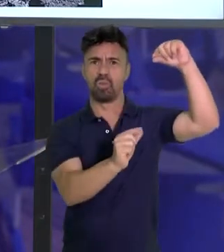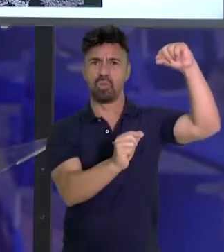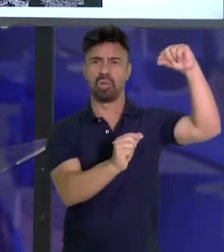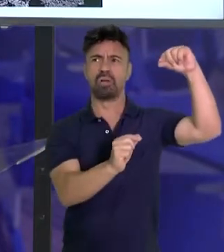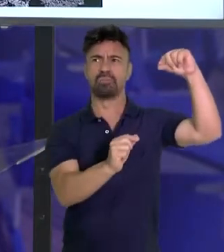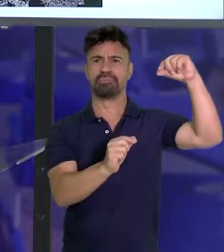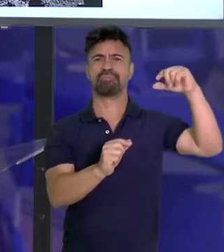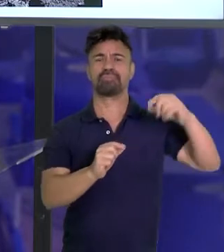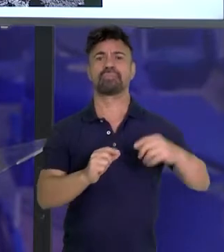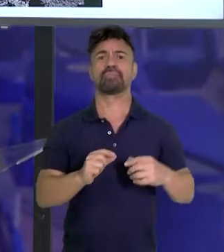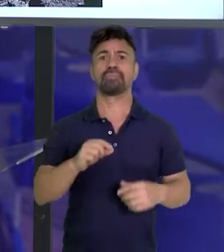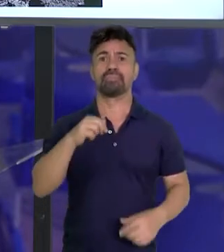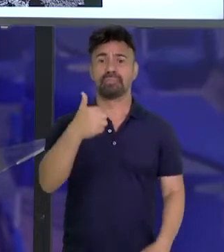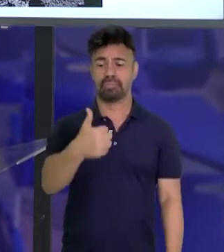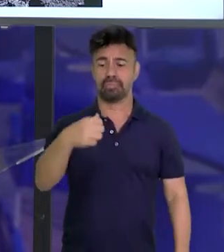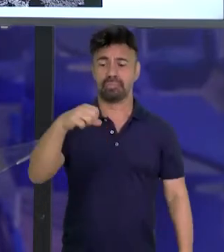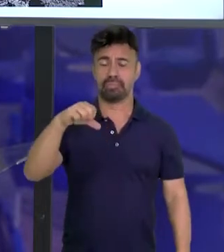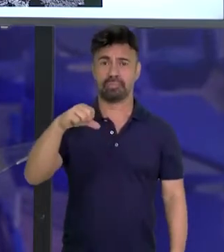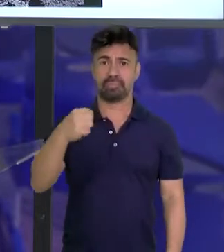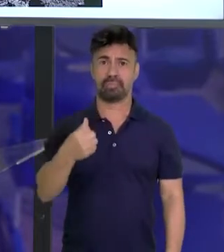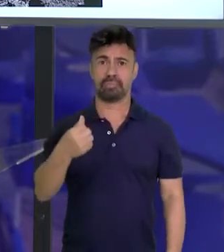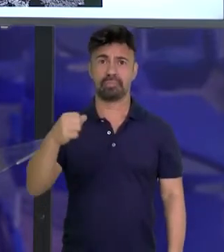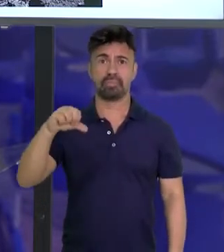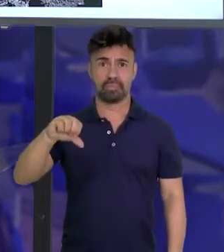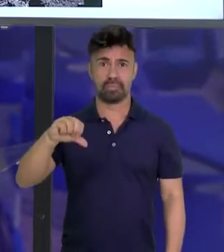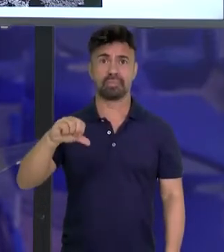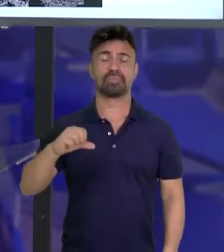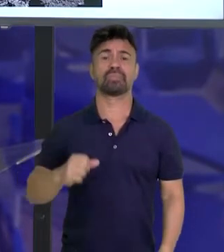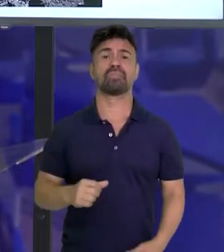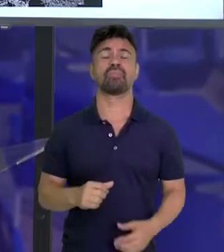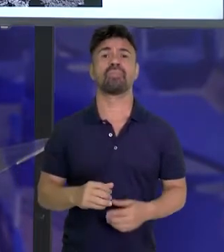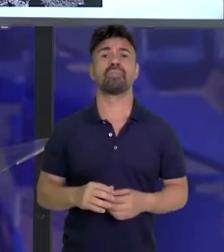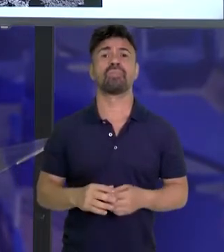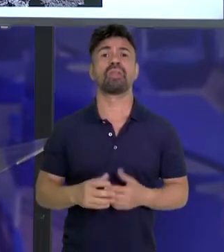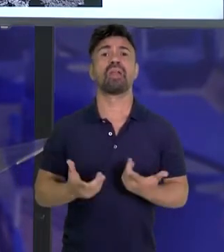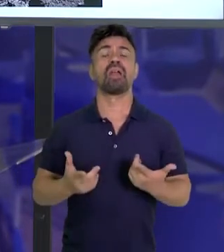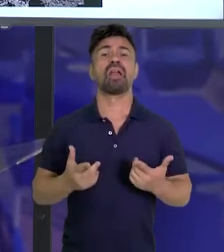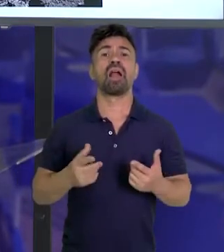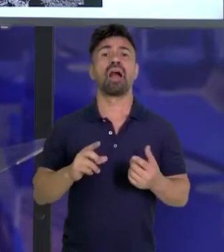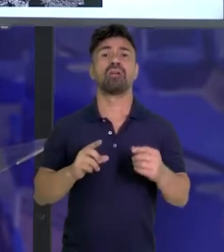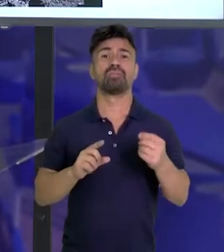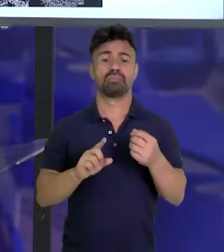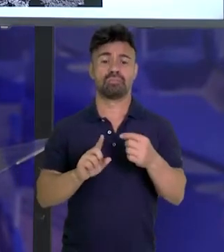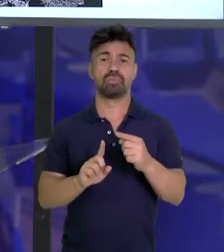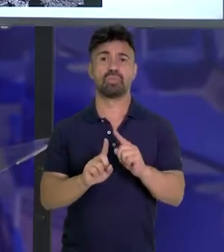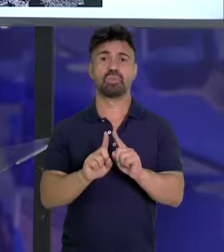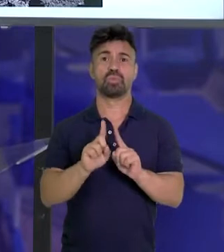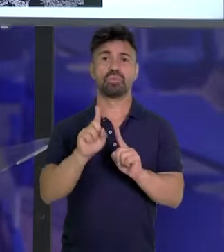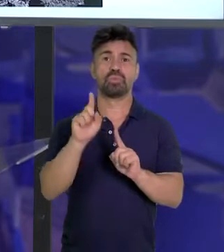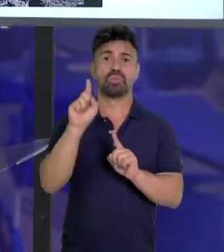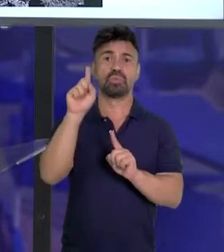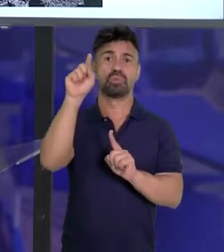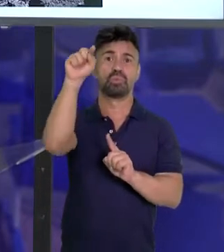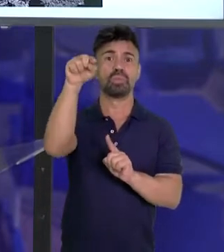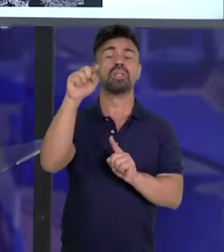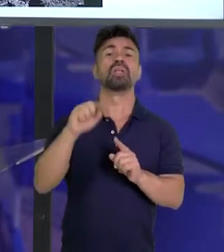fotografia foi tirada em 1969, no auge da disputa espacial entre Estados